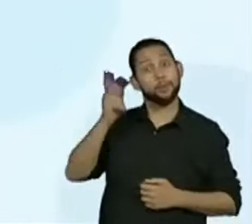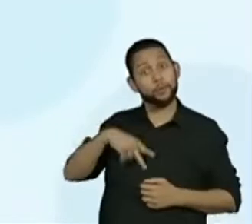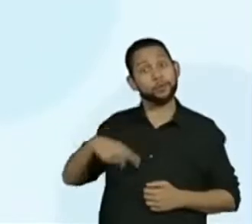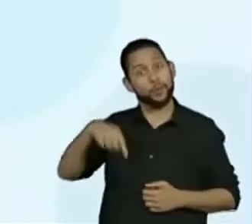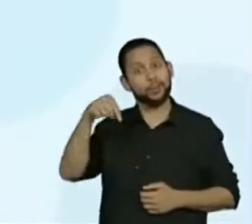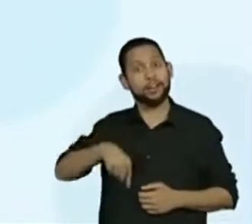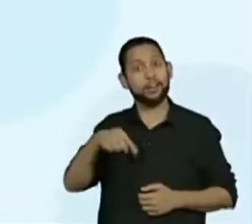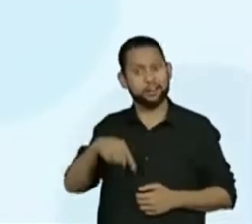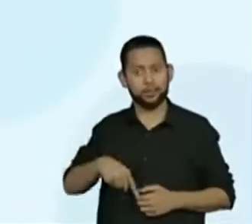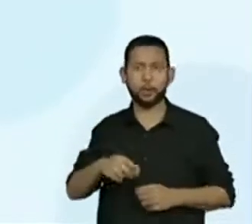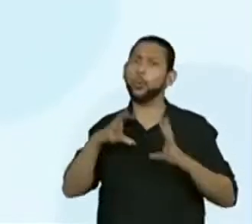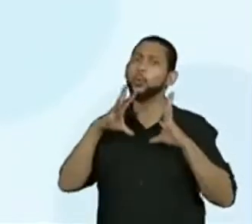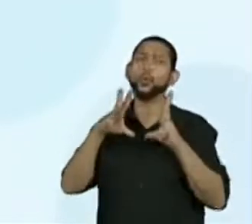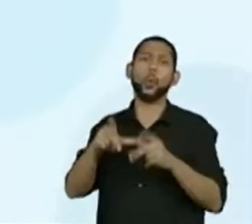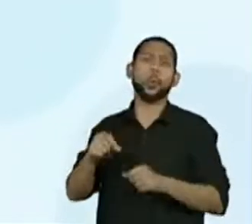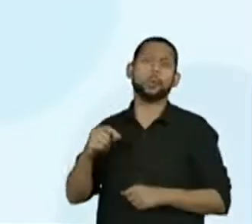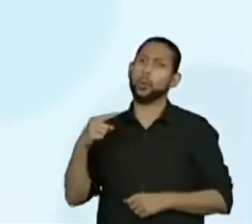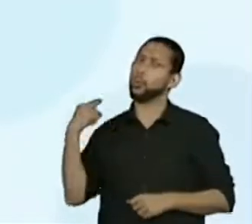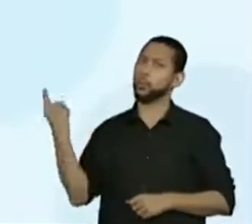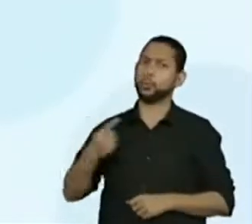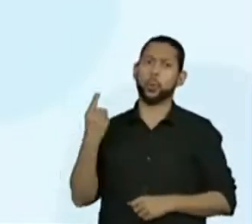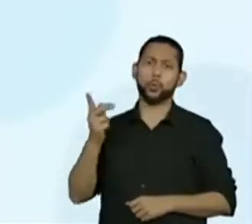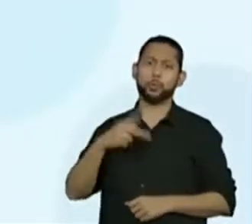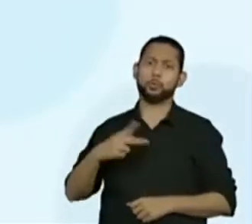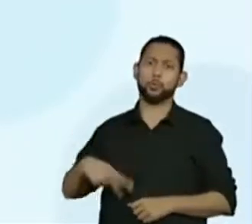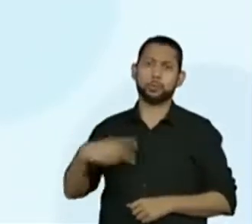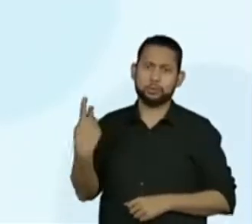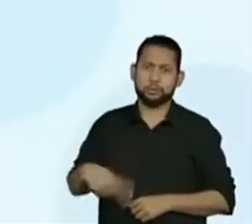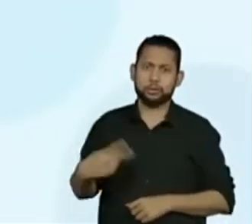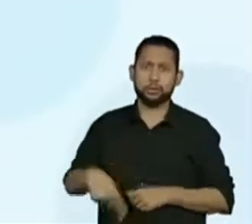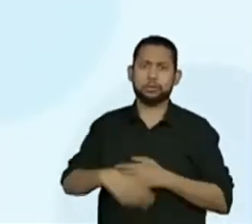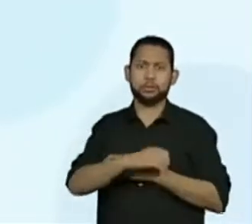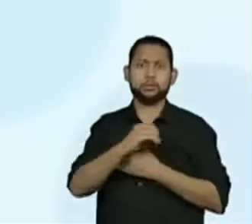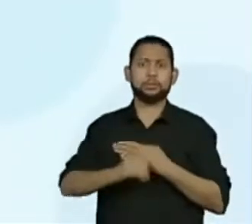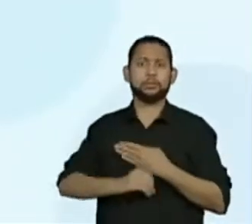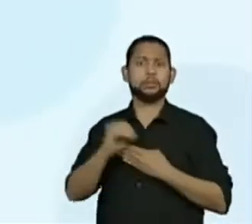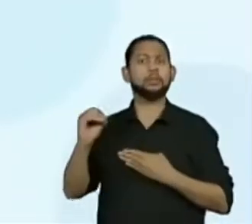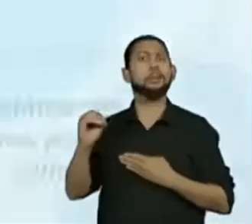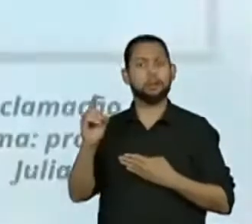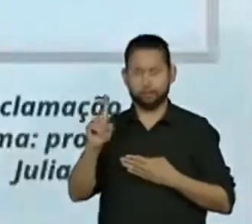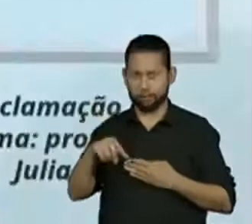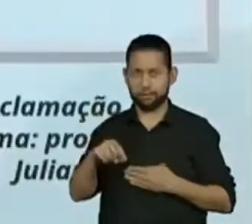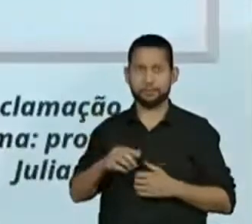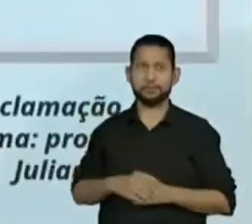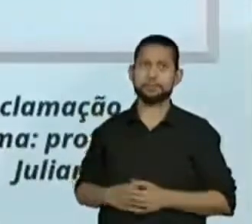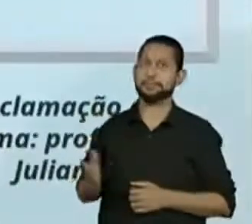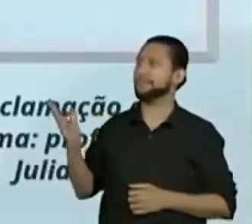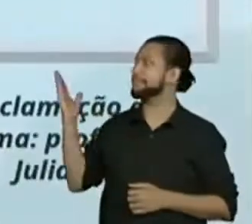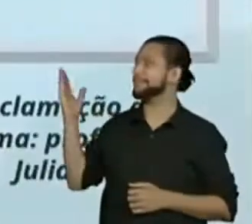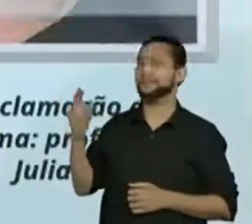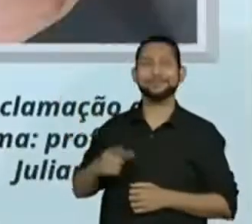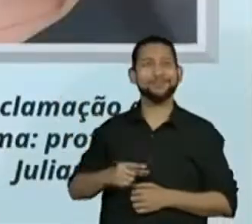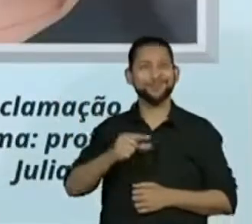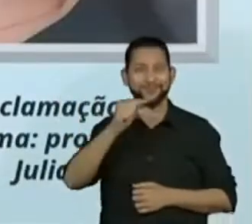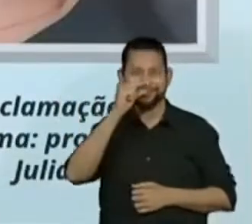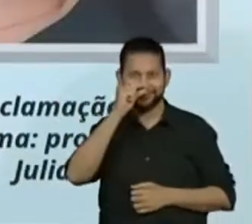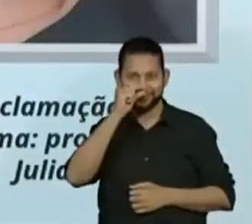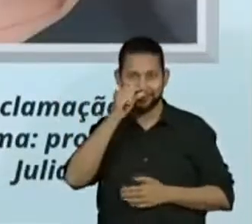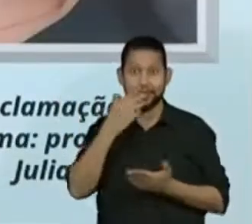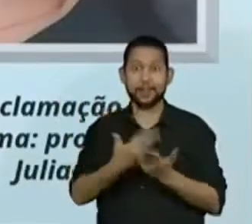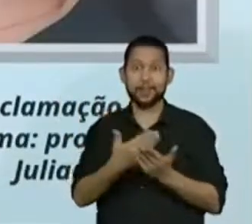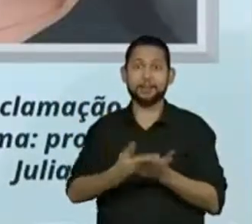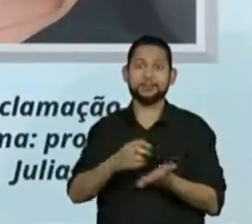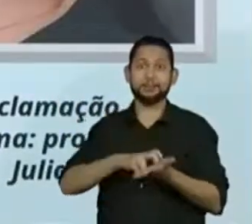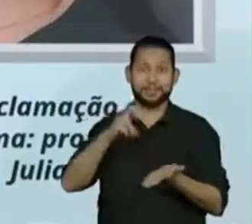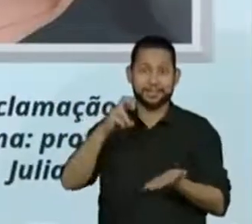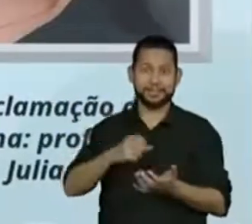aqui do centro de mídias todos são sarau será apresentado por todos A professora Ana Paula dá aula de